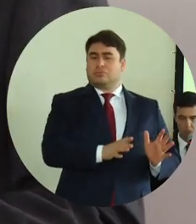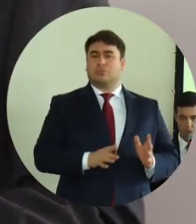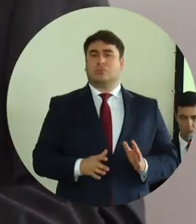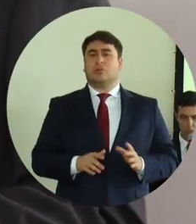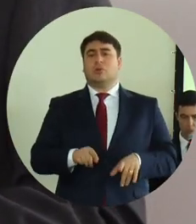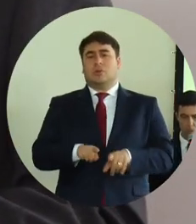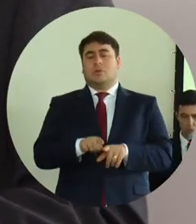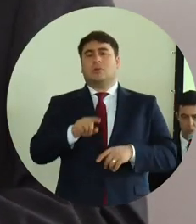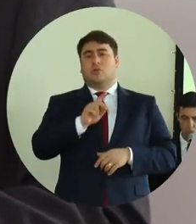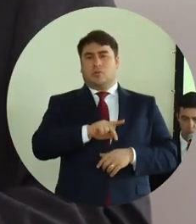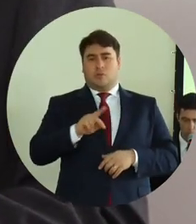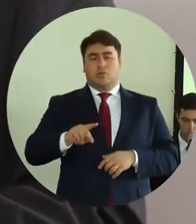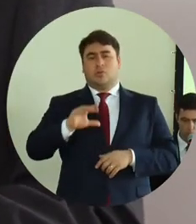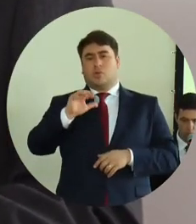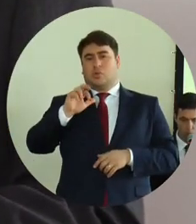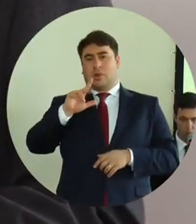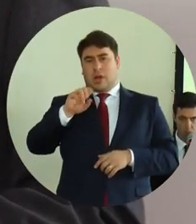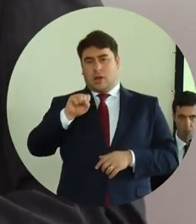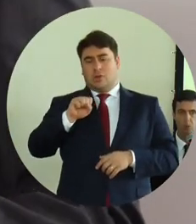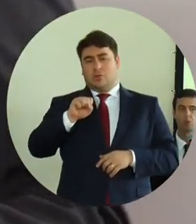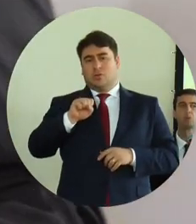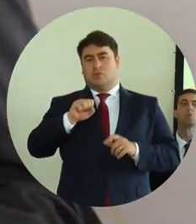e o professor Carlos Luque, da FIPE,